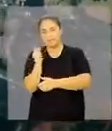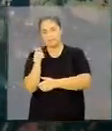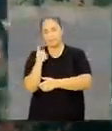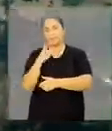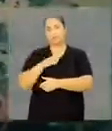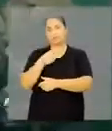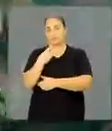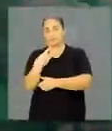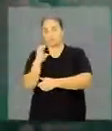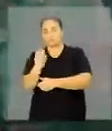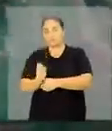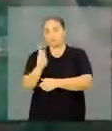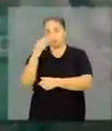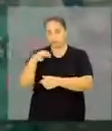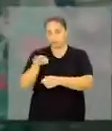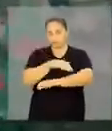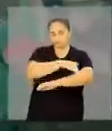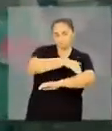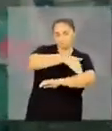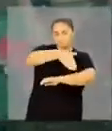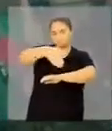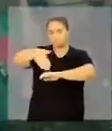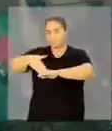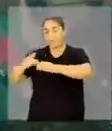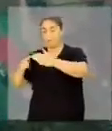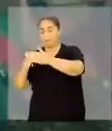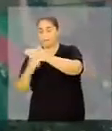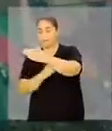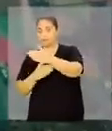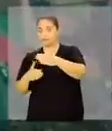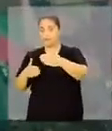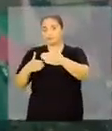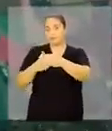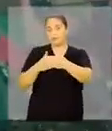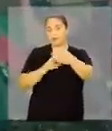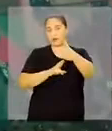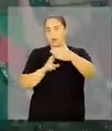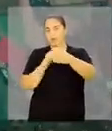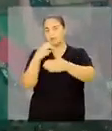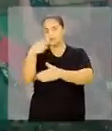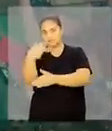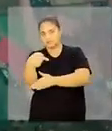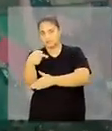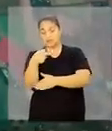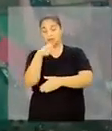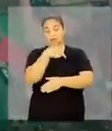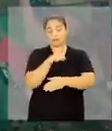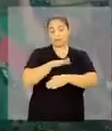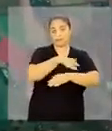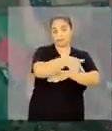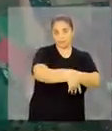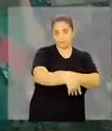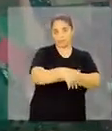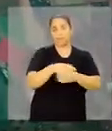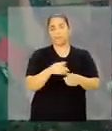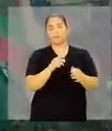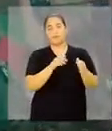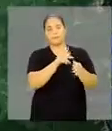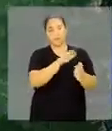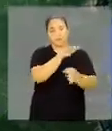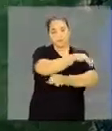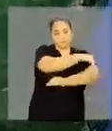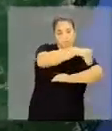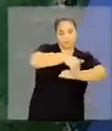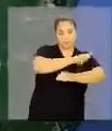Ruta 7. Do lado de cá, no Brasil, a perimetral leste conecta a Ponte da Integração à